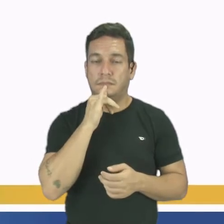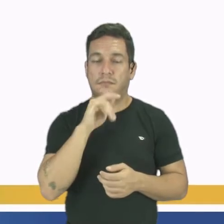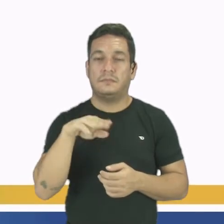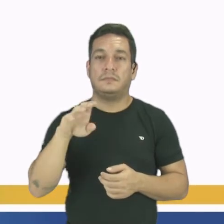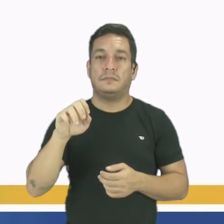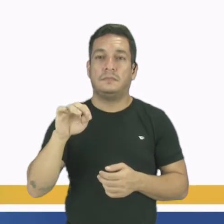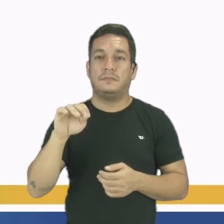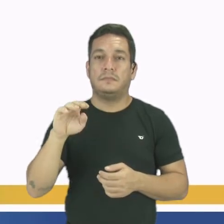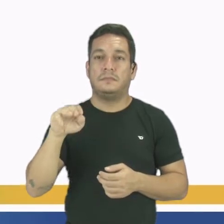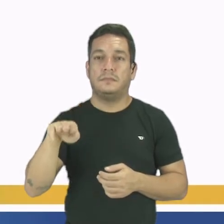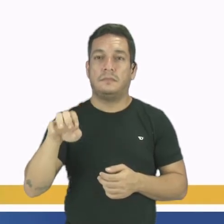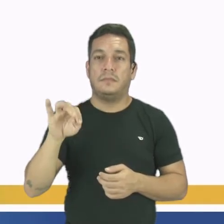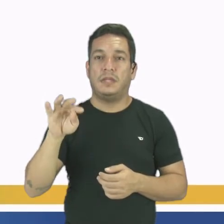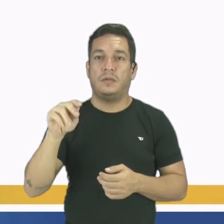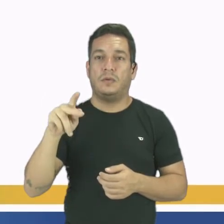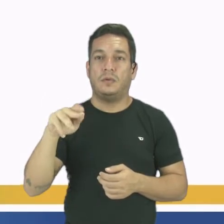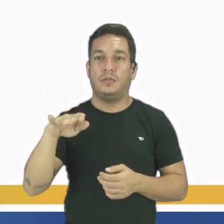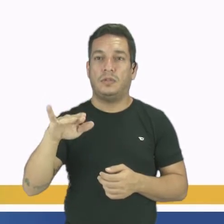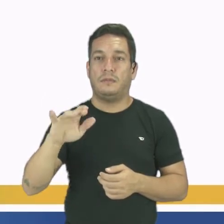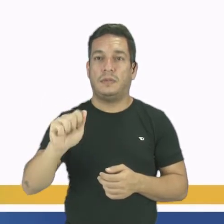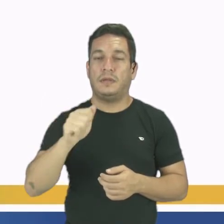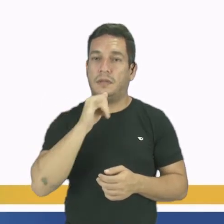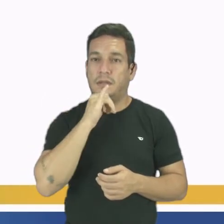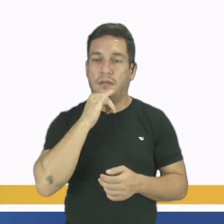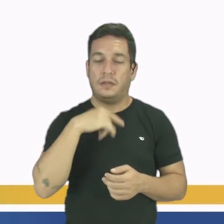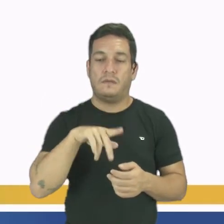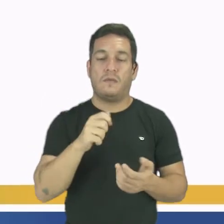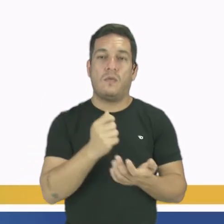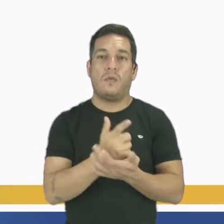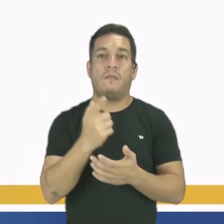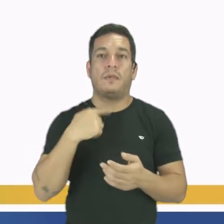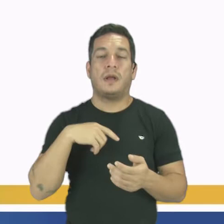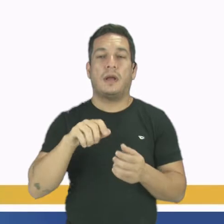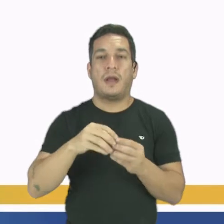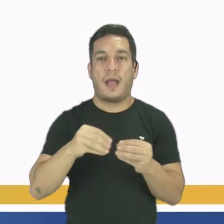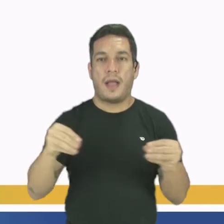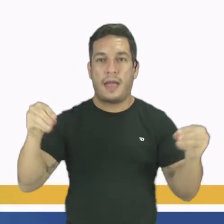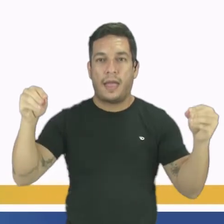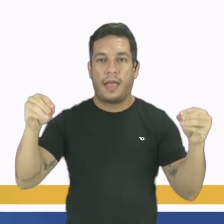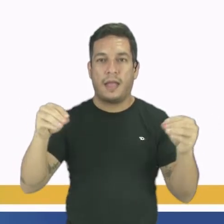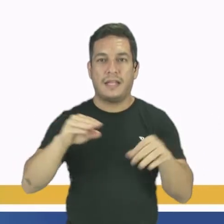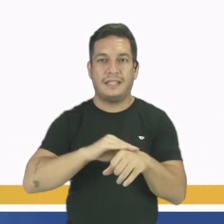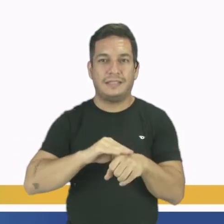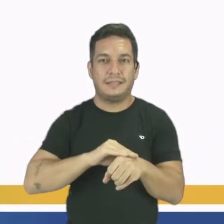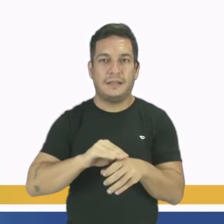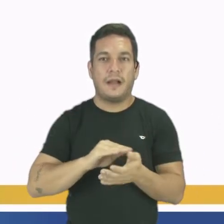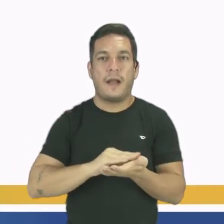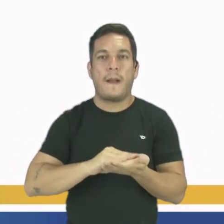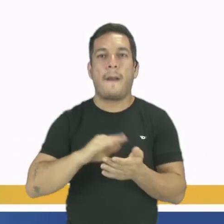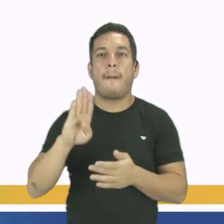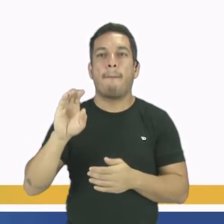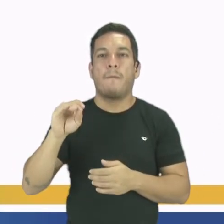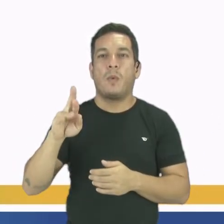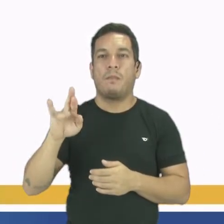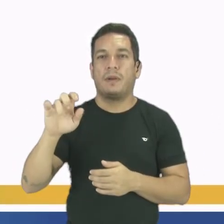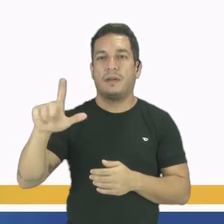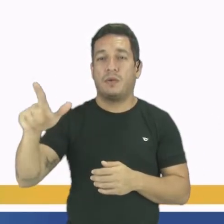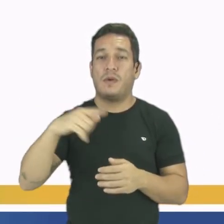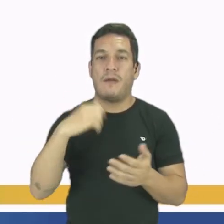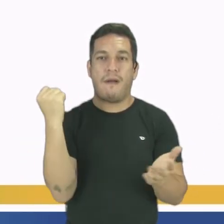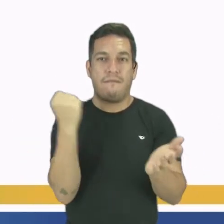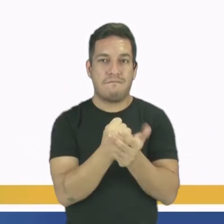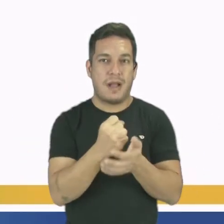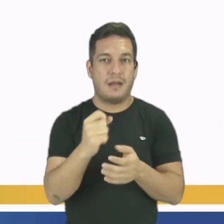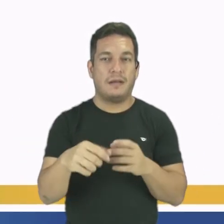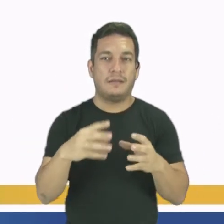metonímia, como, por exemplo, eu vou comprar Bombril. Bombril é uma marca de palha de aço. Bombril não